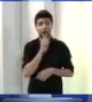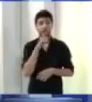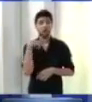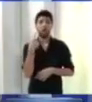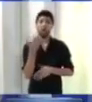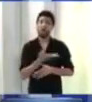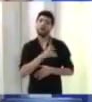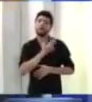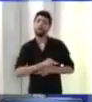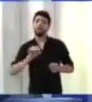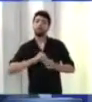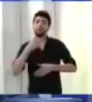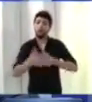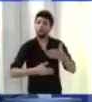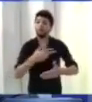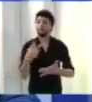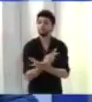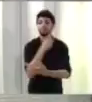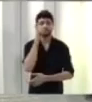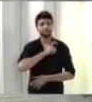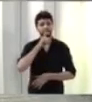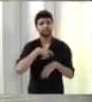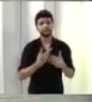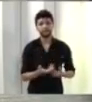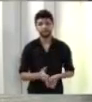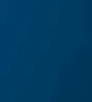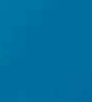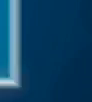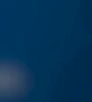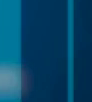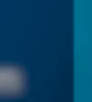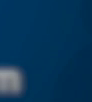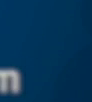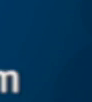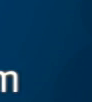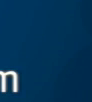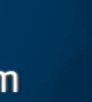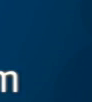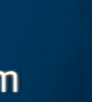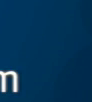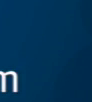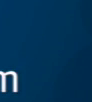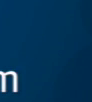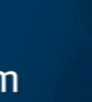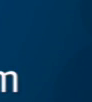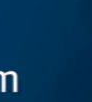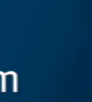estou prometendo, voltando a prometer para ti.